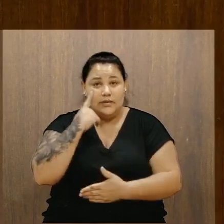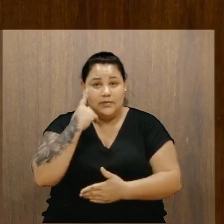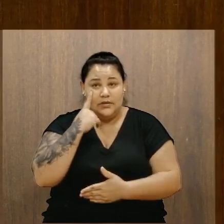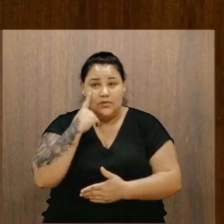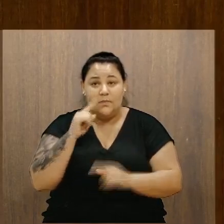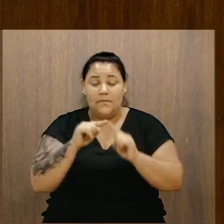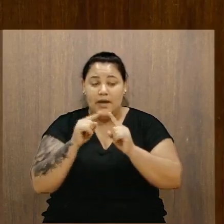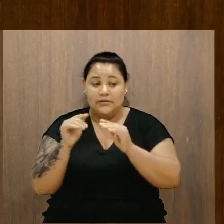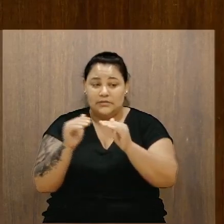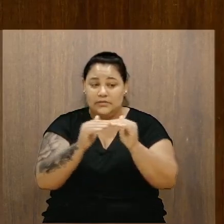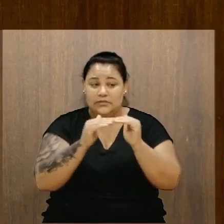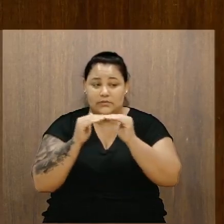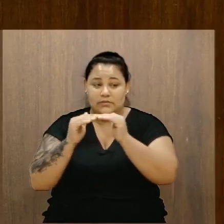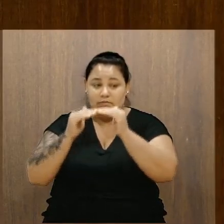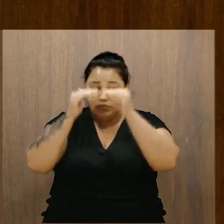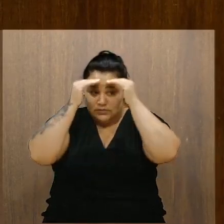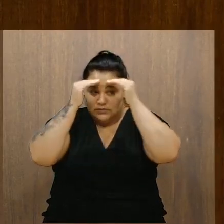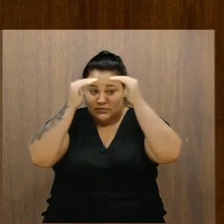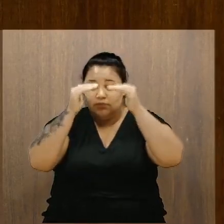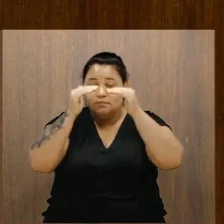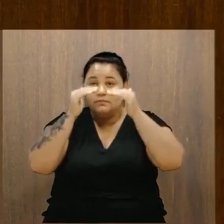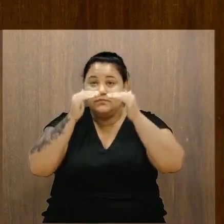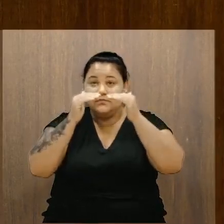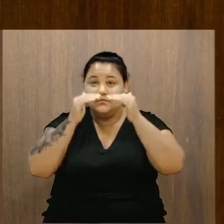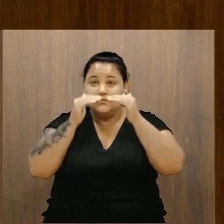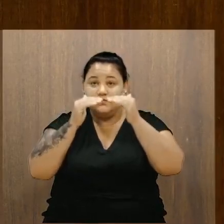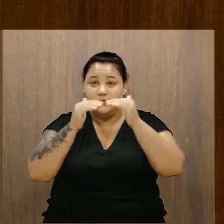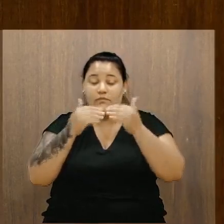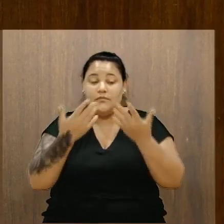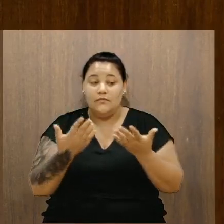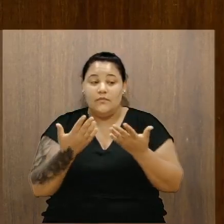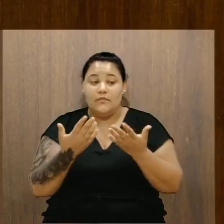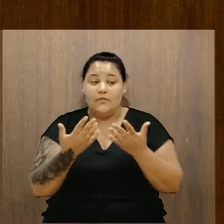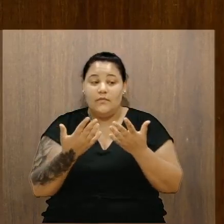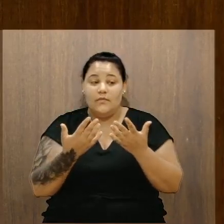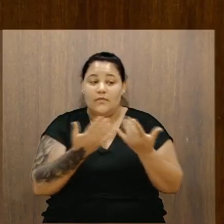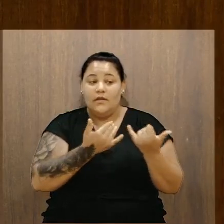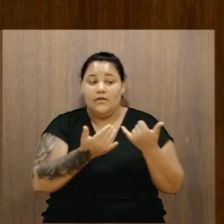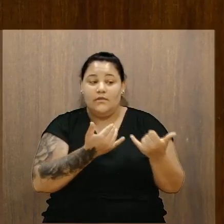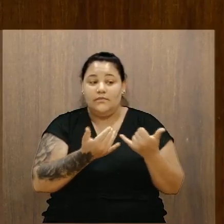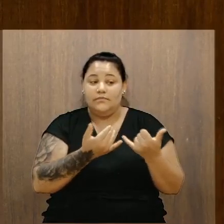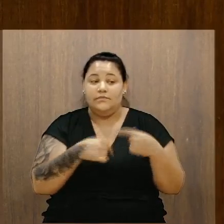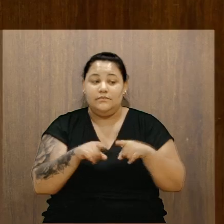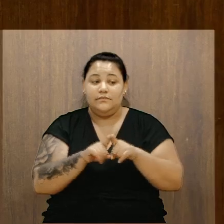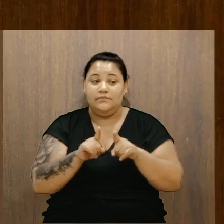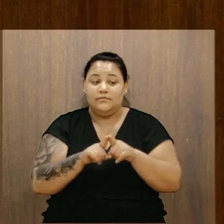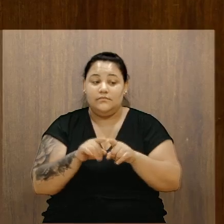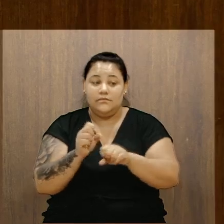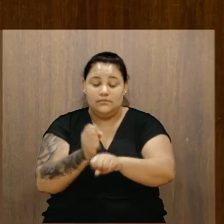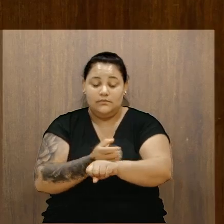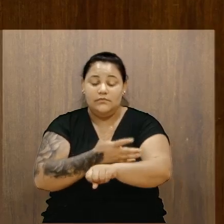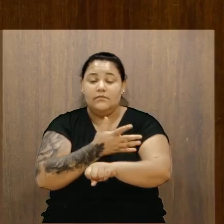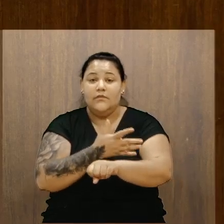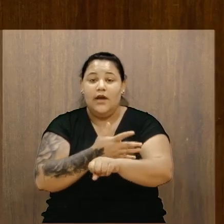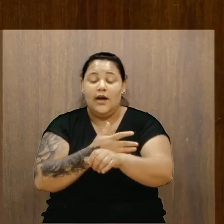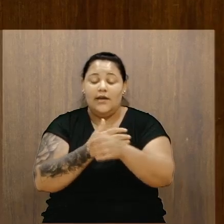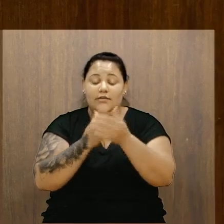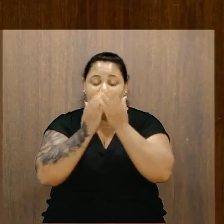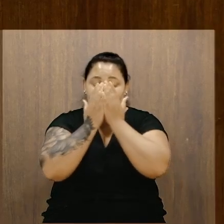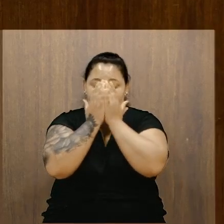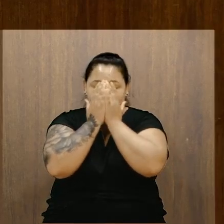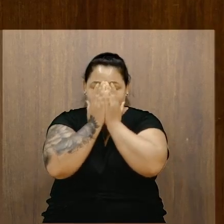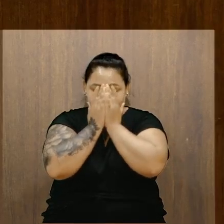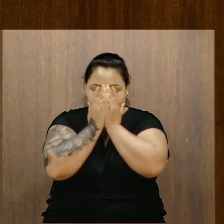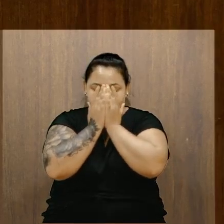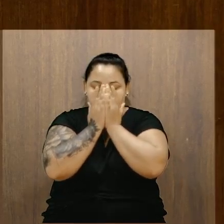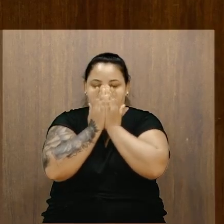que, e obviamente, um espelho o senhor, que nós mantivéssemos a postura que o senhor tem mantido. Então, parabéns. Eu faço oposição ao